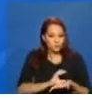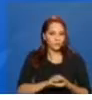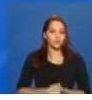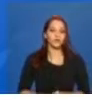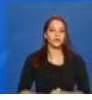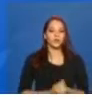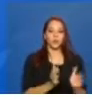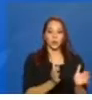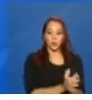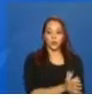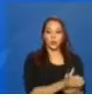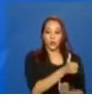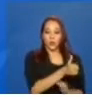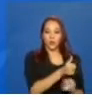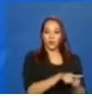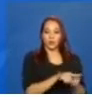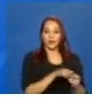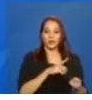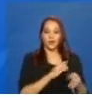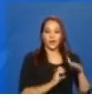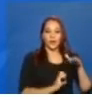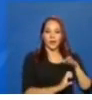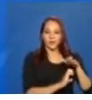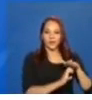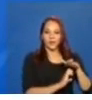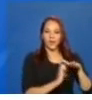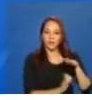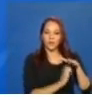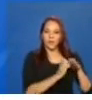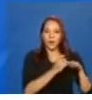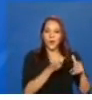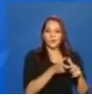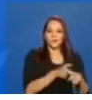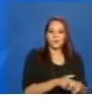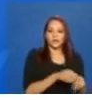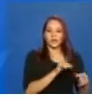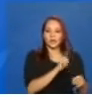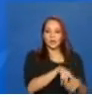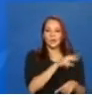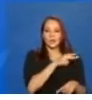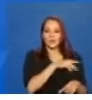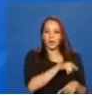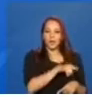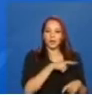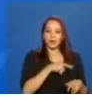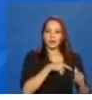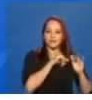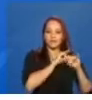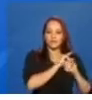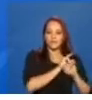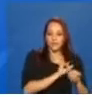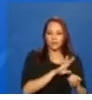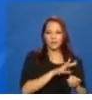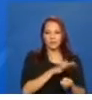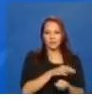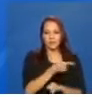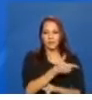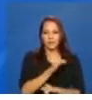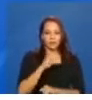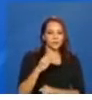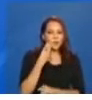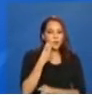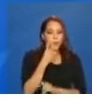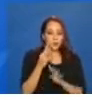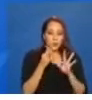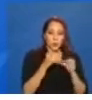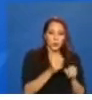grupo 1, também temos os microempreendedores individuais, os contribuintes individuais que serão processados, temos aí uma estimativa de 20 milhões, fora todos